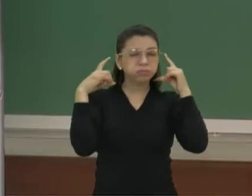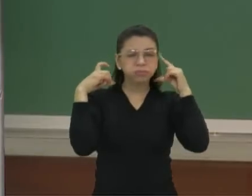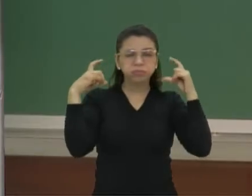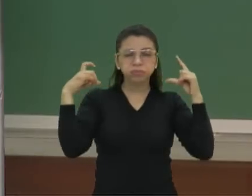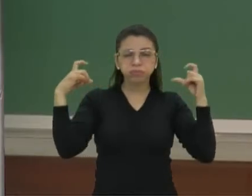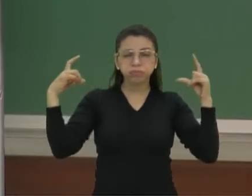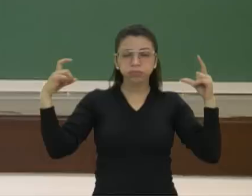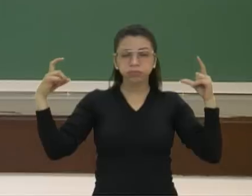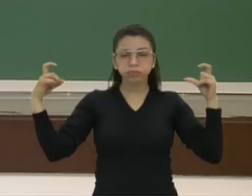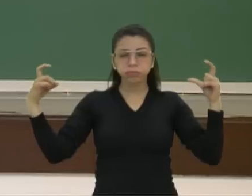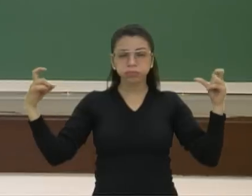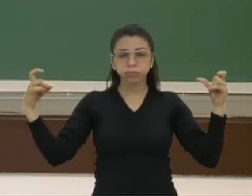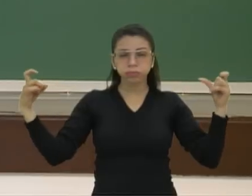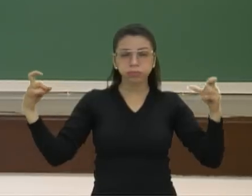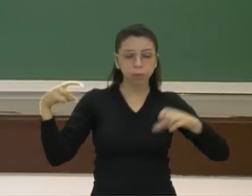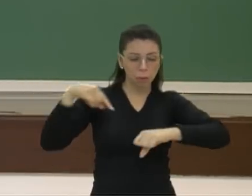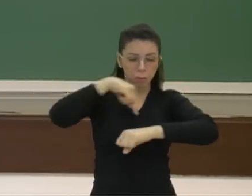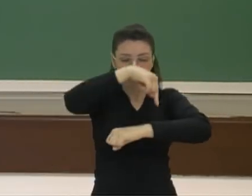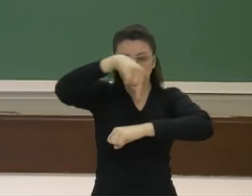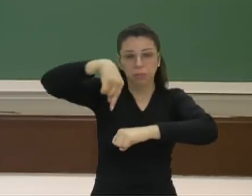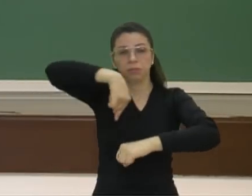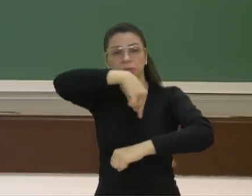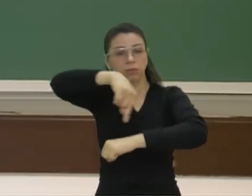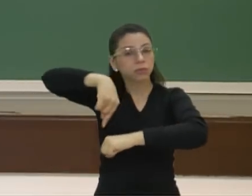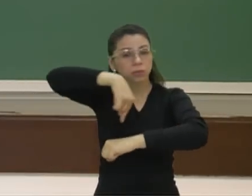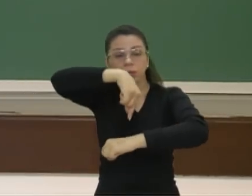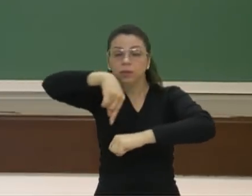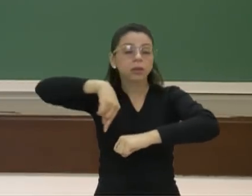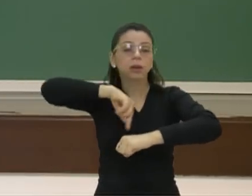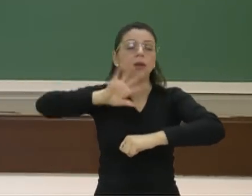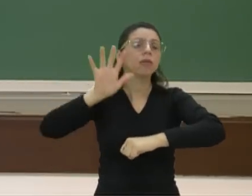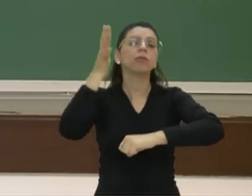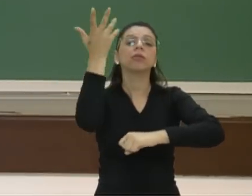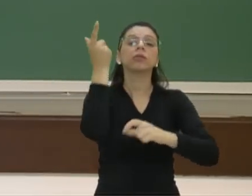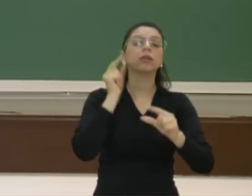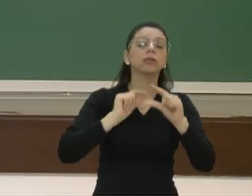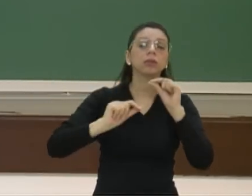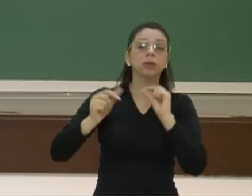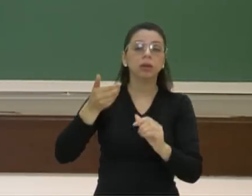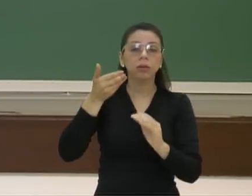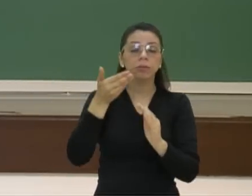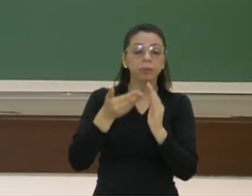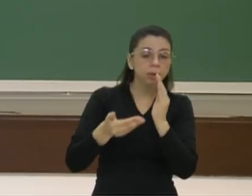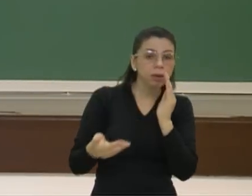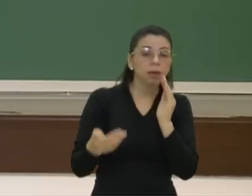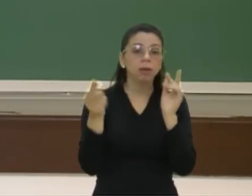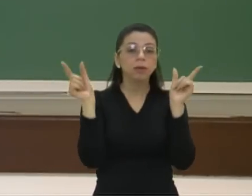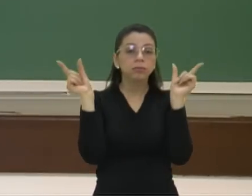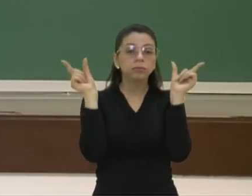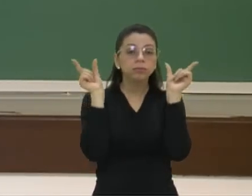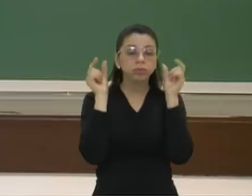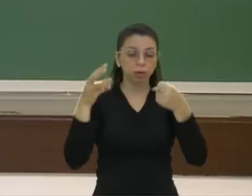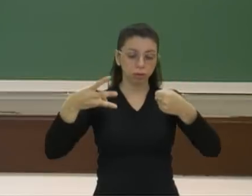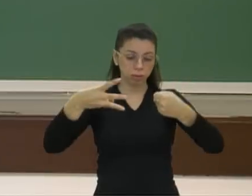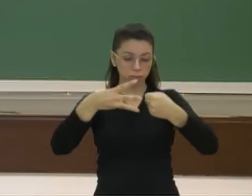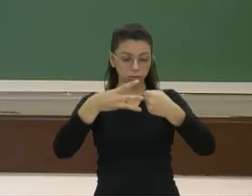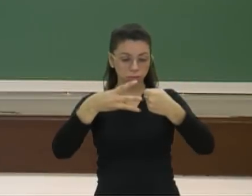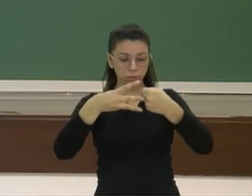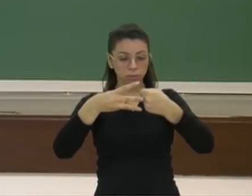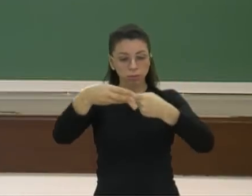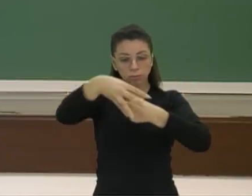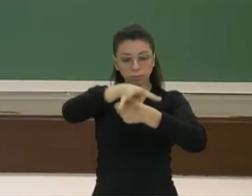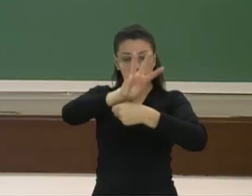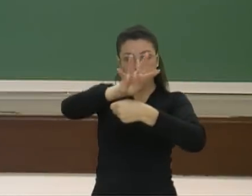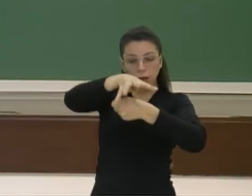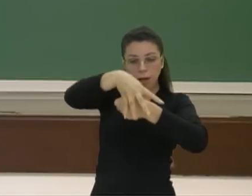muito tempo e numa grande intensidade, faz com que nós percamos as nossas células ciliadas,